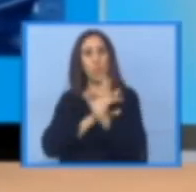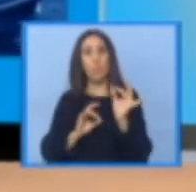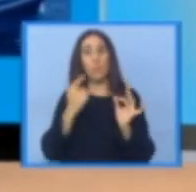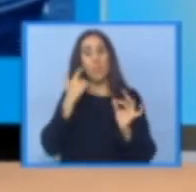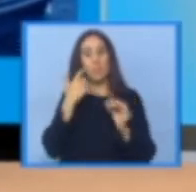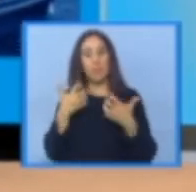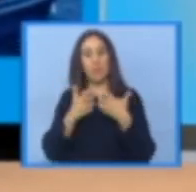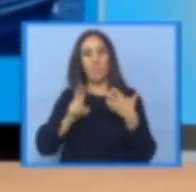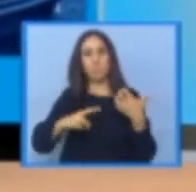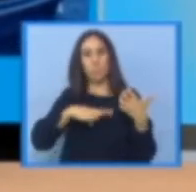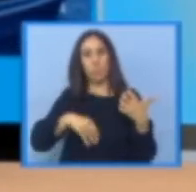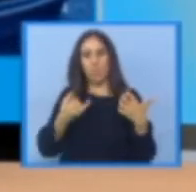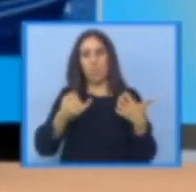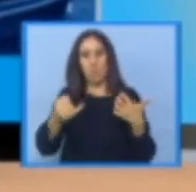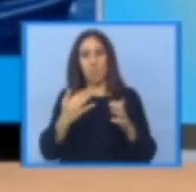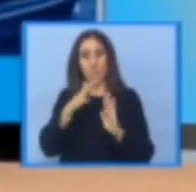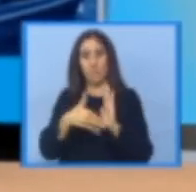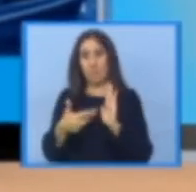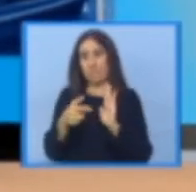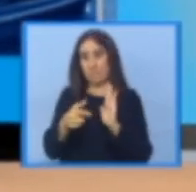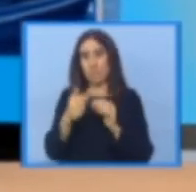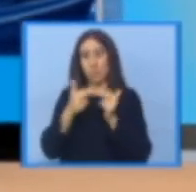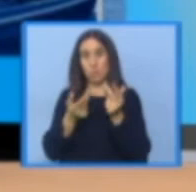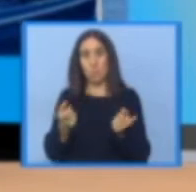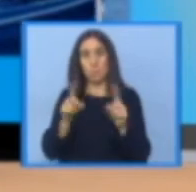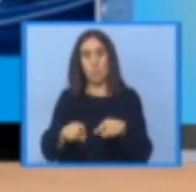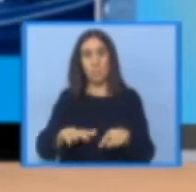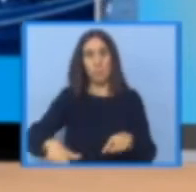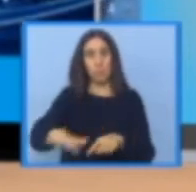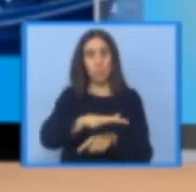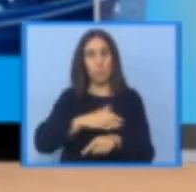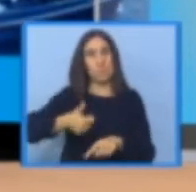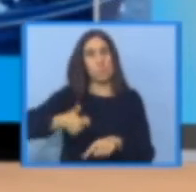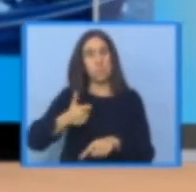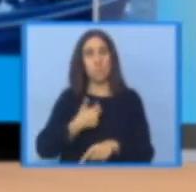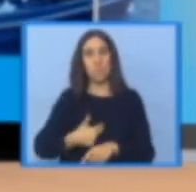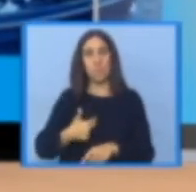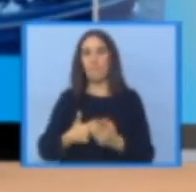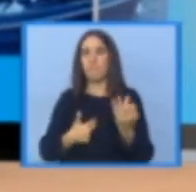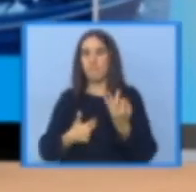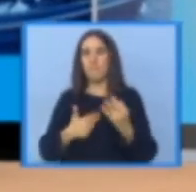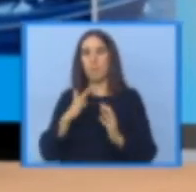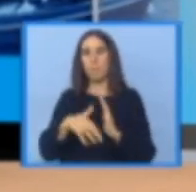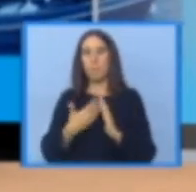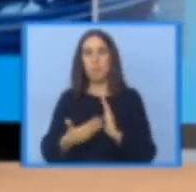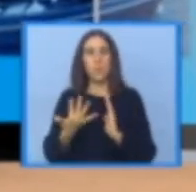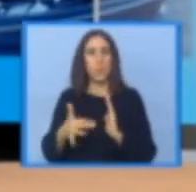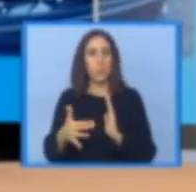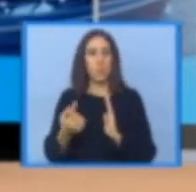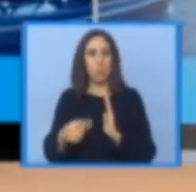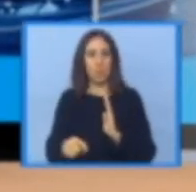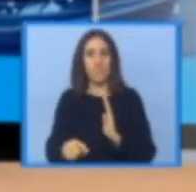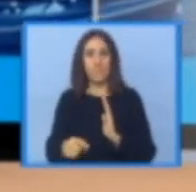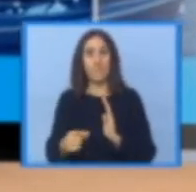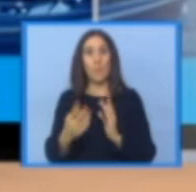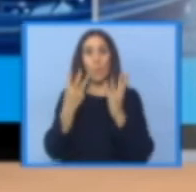Guerra Mundial. Portanto, este plano de reconstrução desta zona predominantemente cristã é, de facto, um plano gigantesco, que